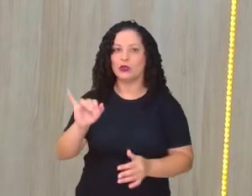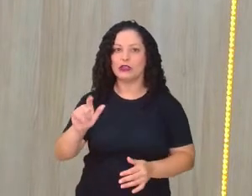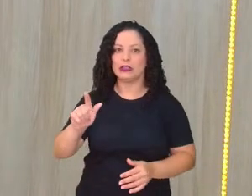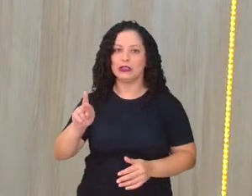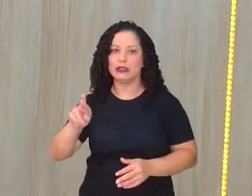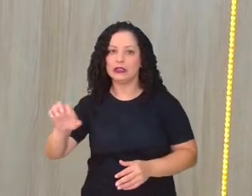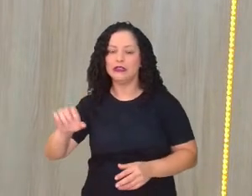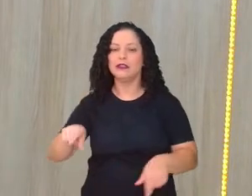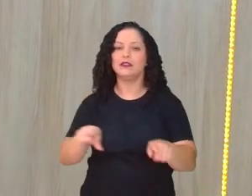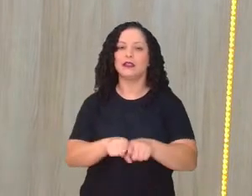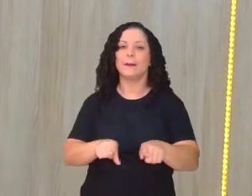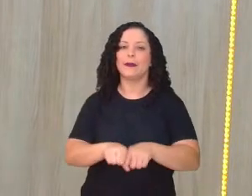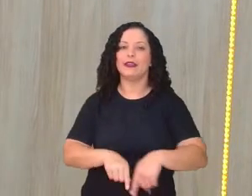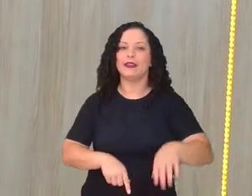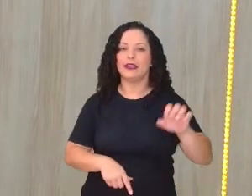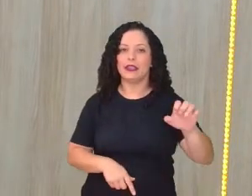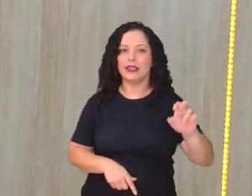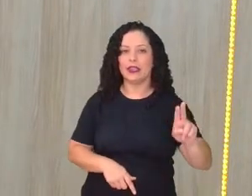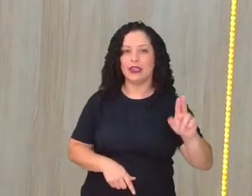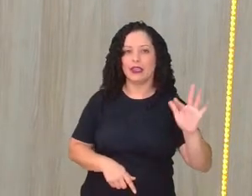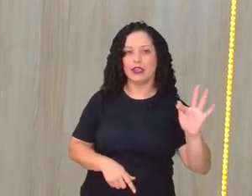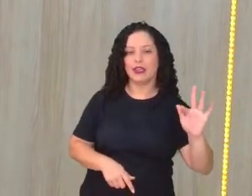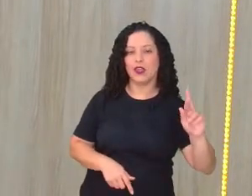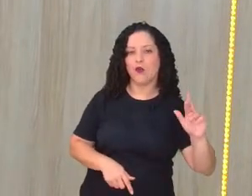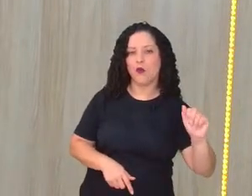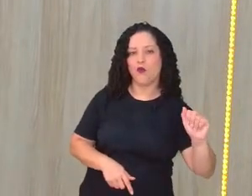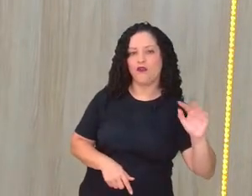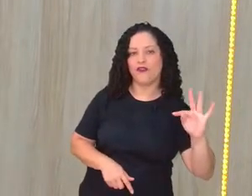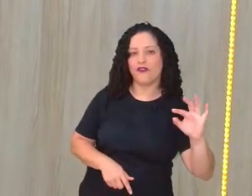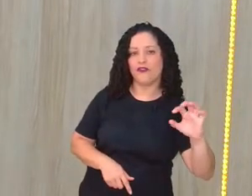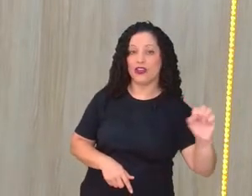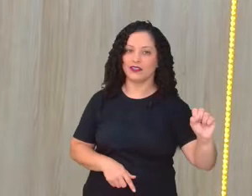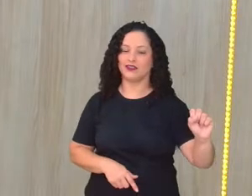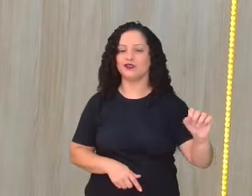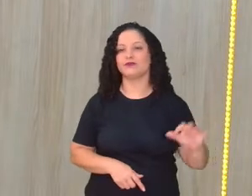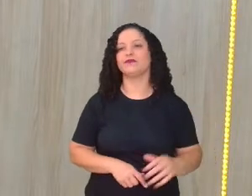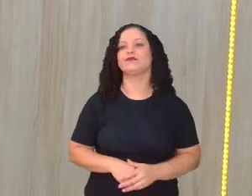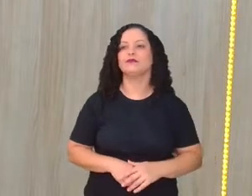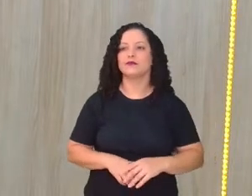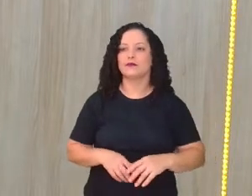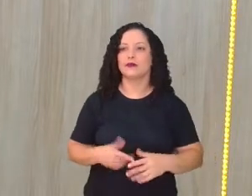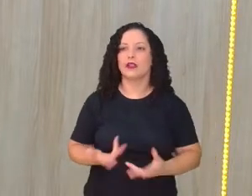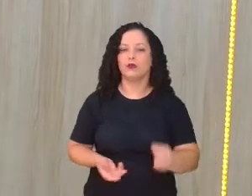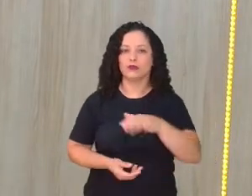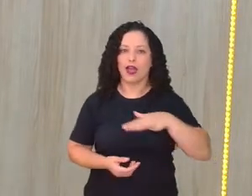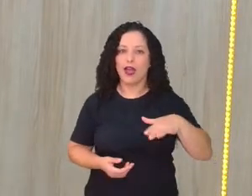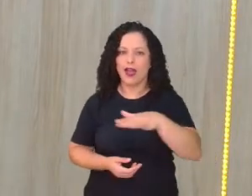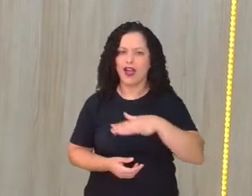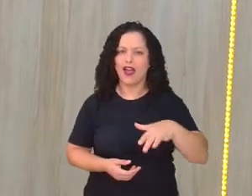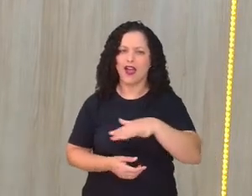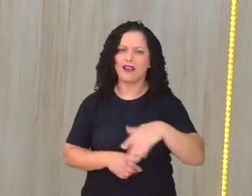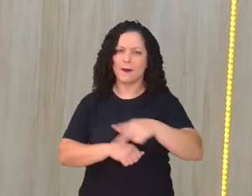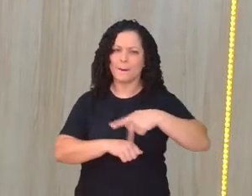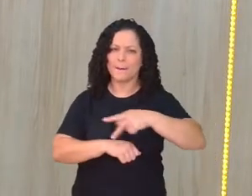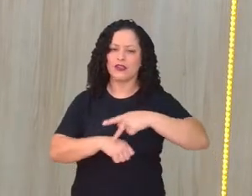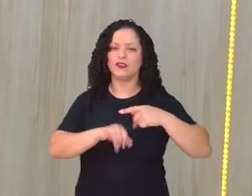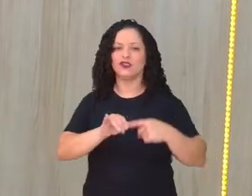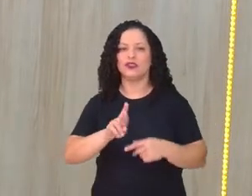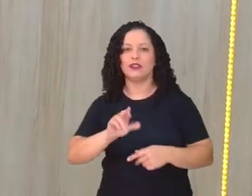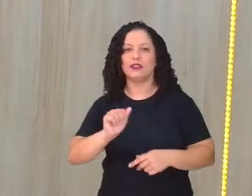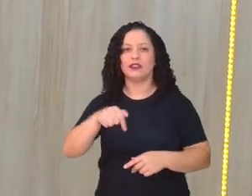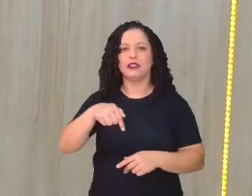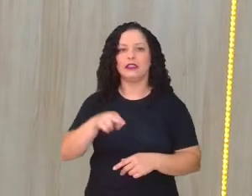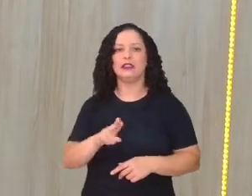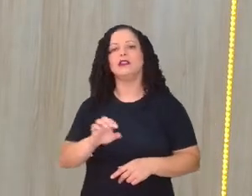Eufrates, território do Iraque e Kuwait aqui, ó, atuais, né? Então, nessa região daqui, a gente tem